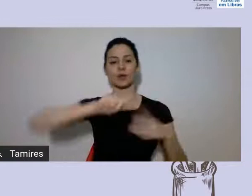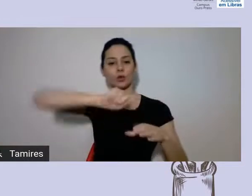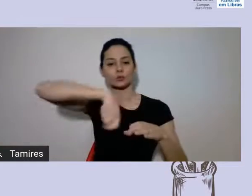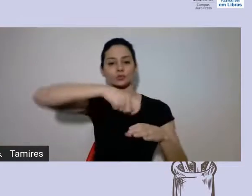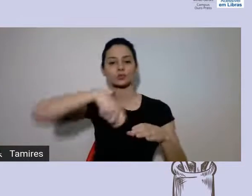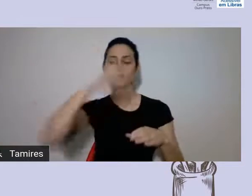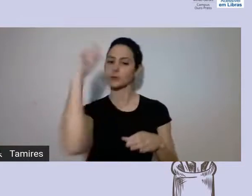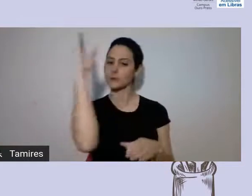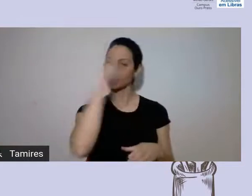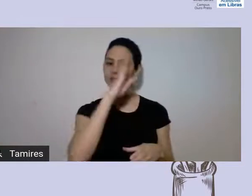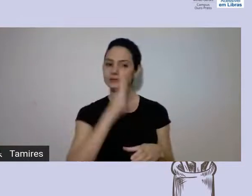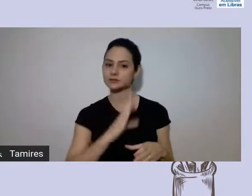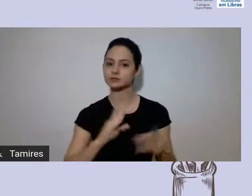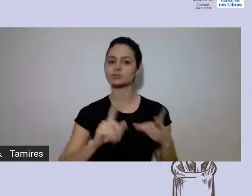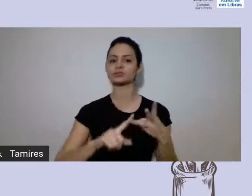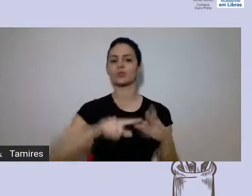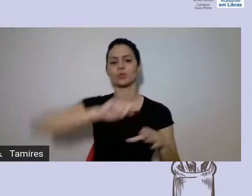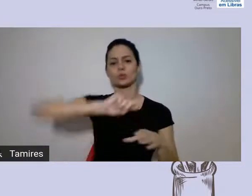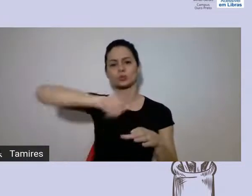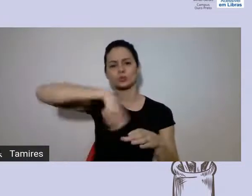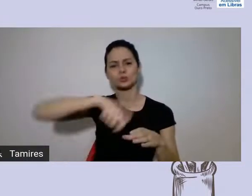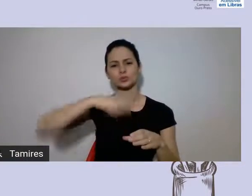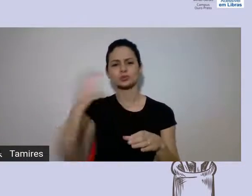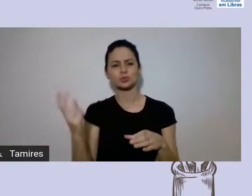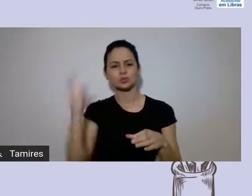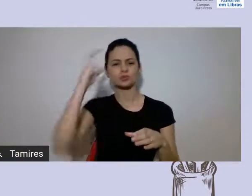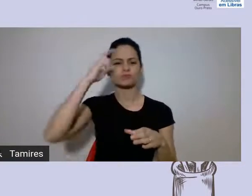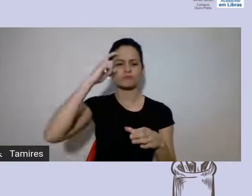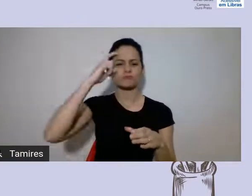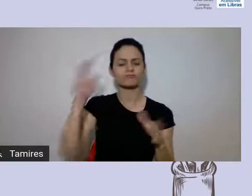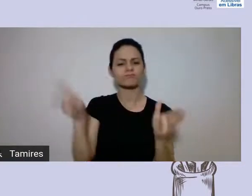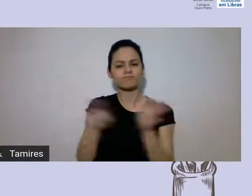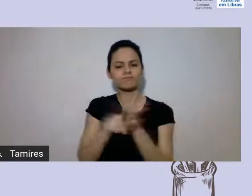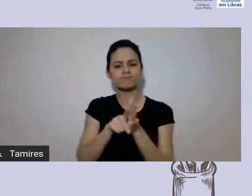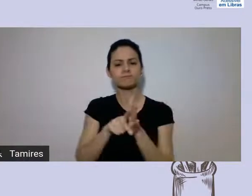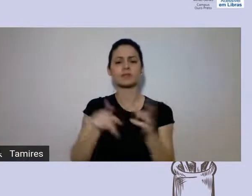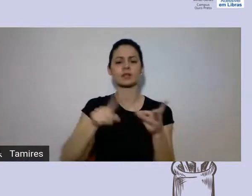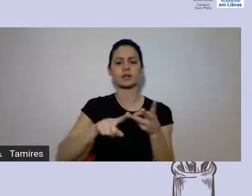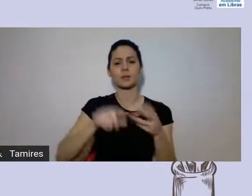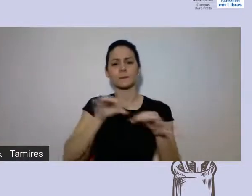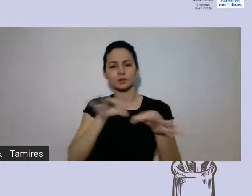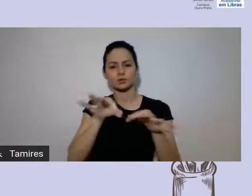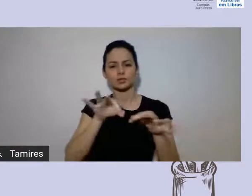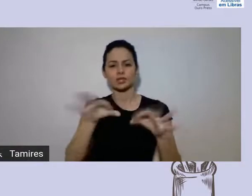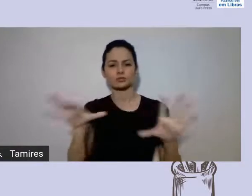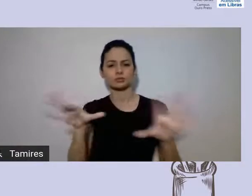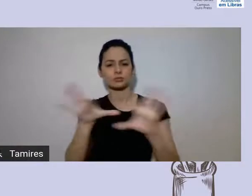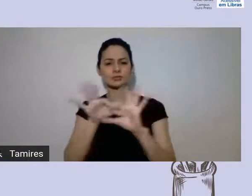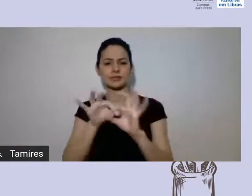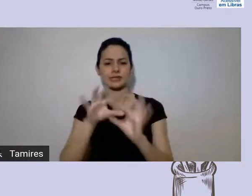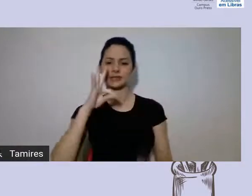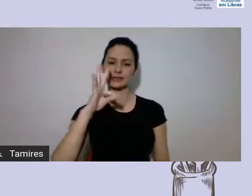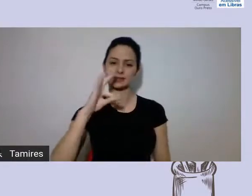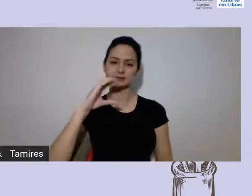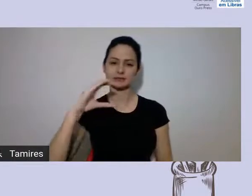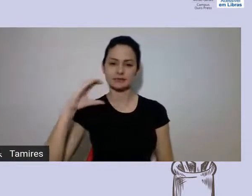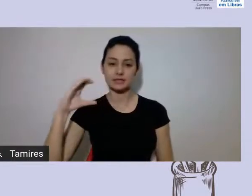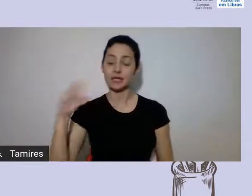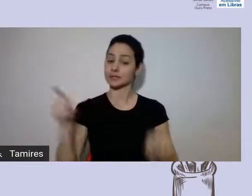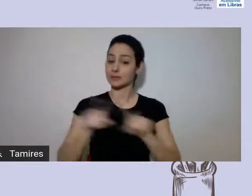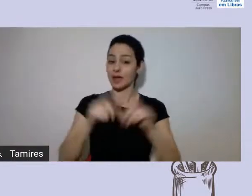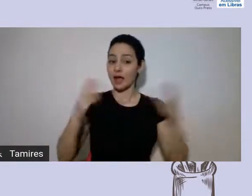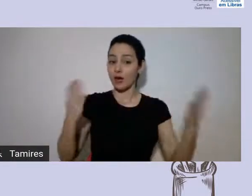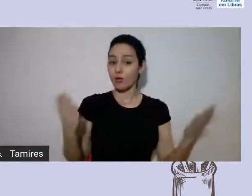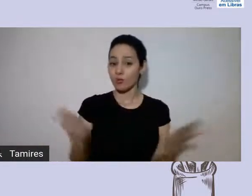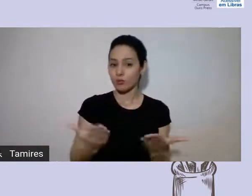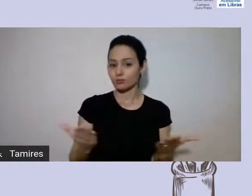típicas, projeto integrado, TCC e estou atualmente